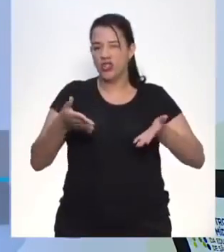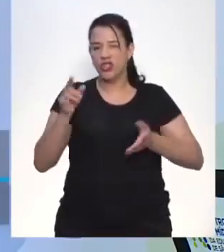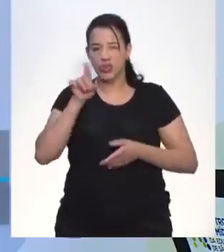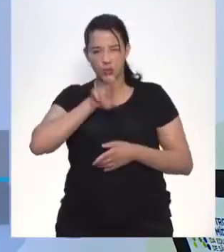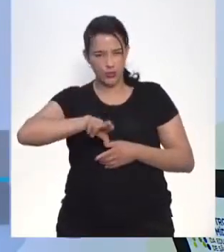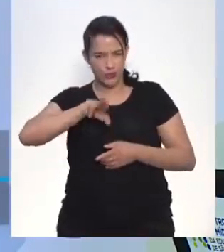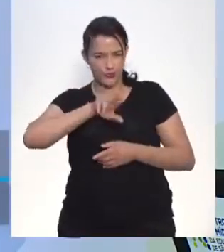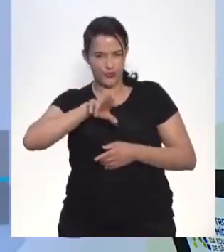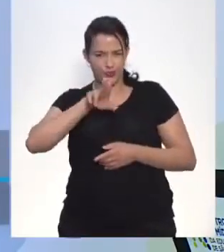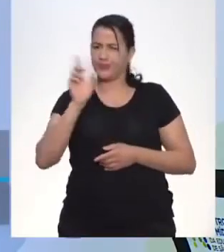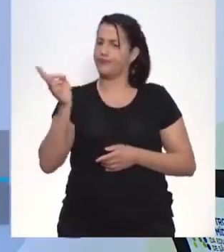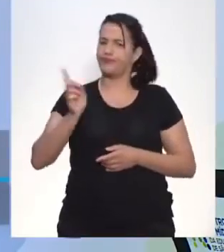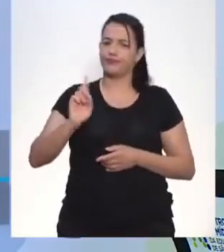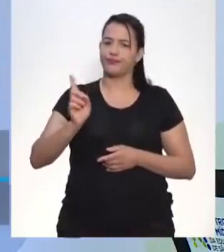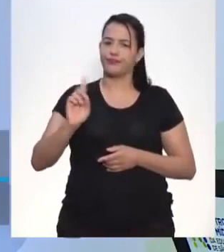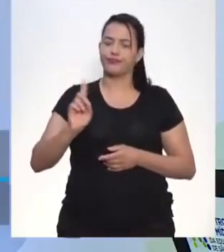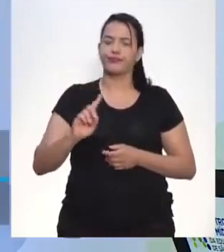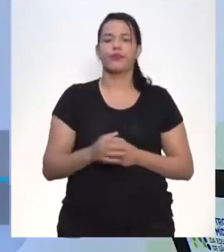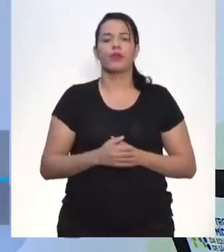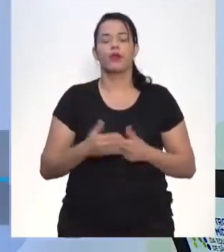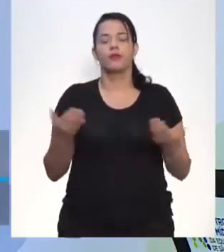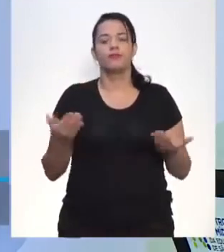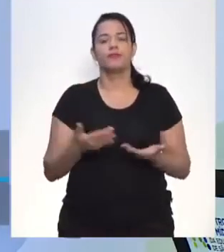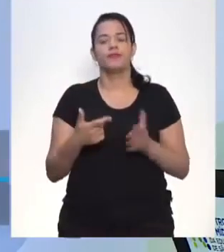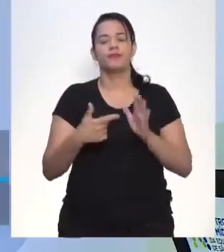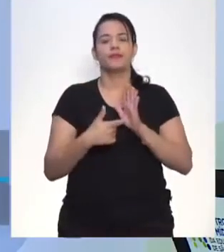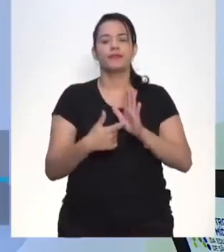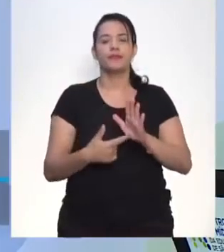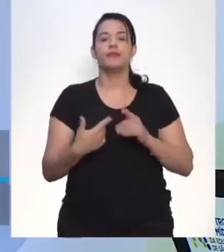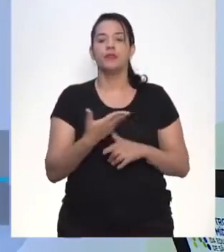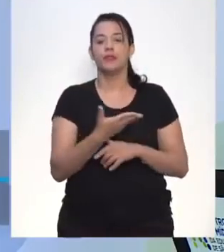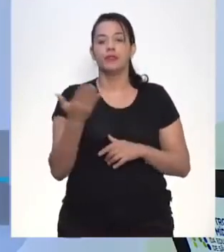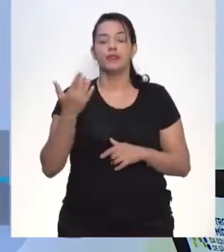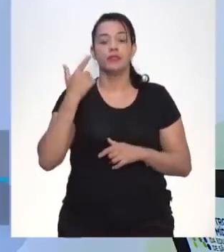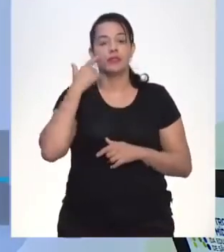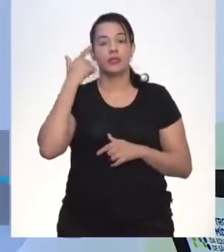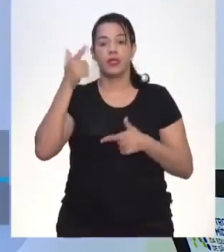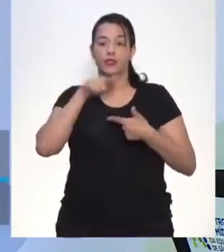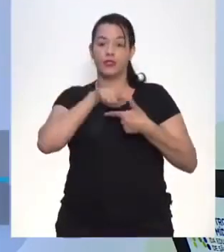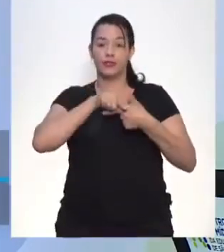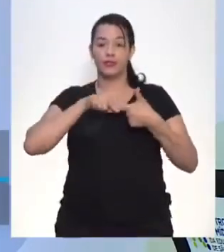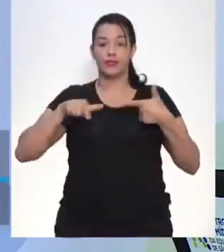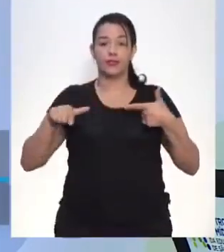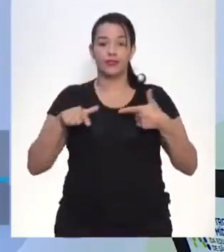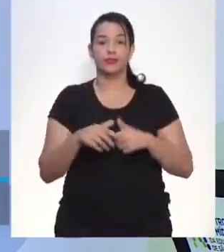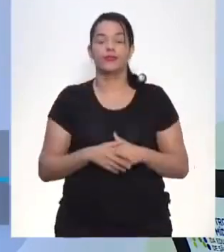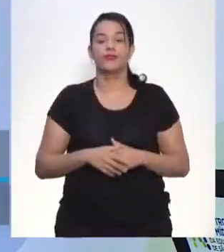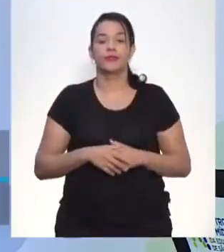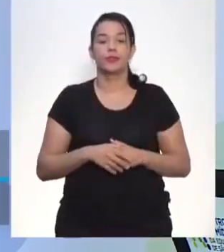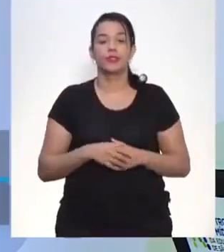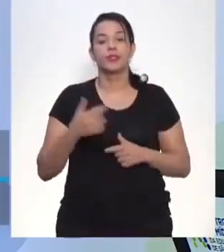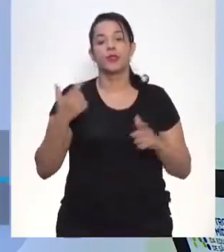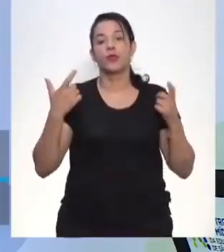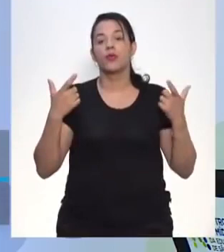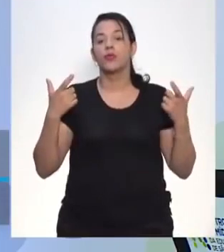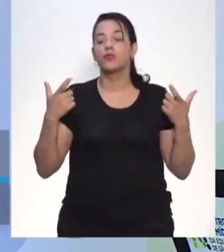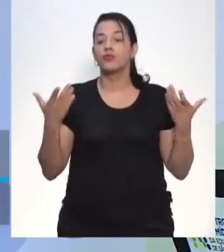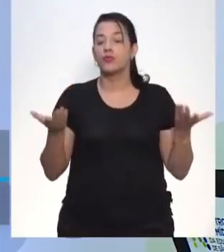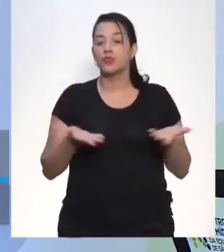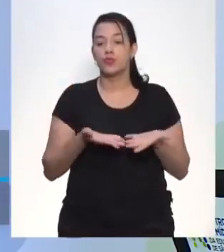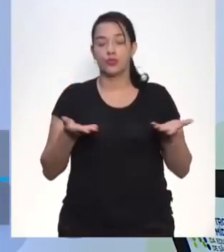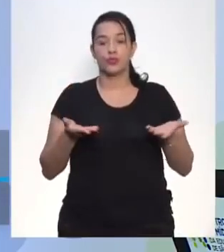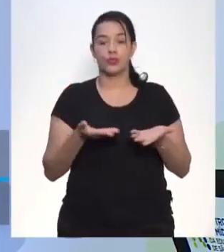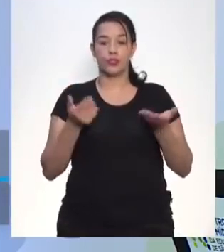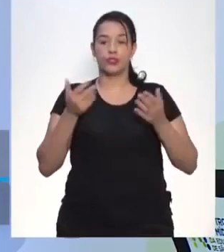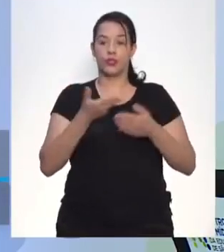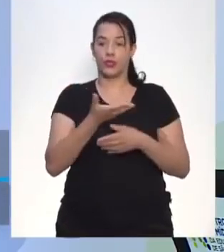aí sim demonstrar a ideia tanto de divisores quanto de múltiplos. A ideia, literalmente, aí, eu acho que esse daí